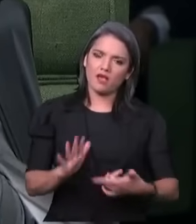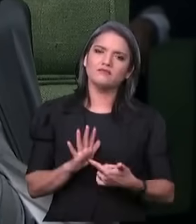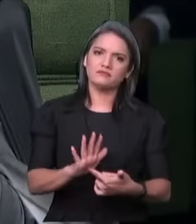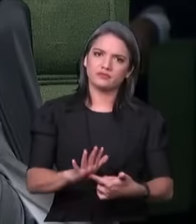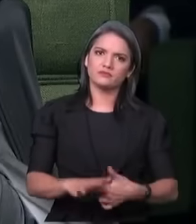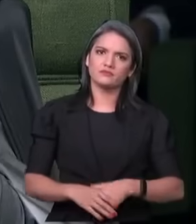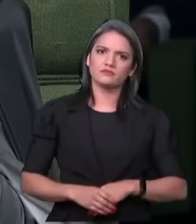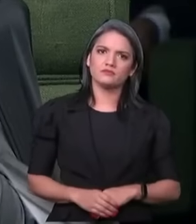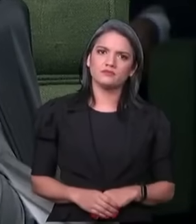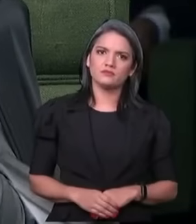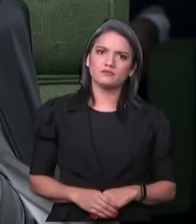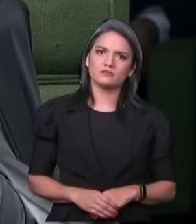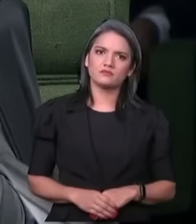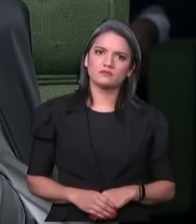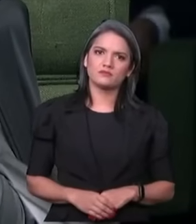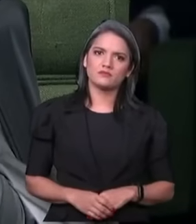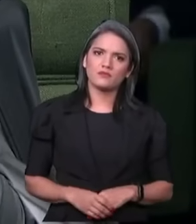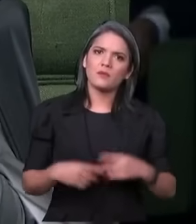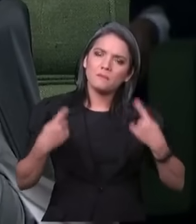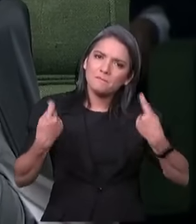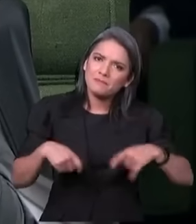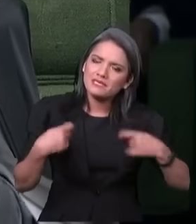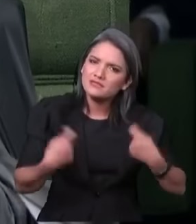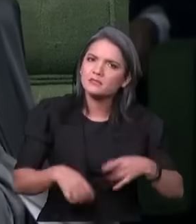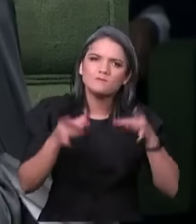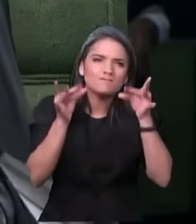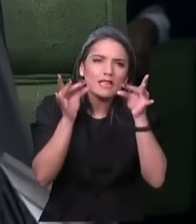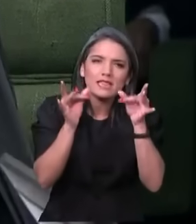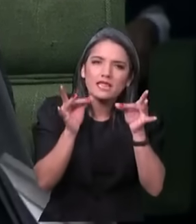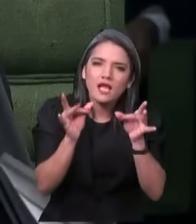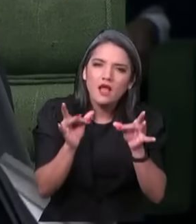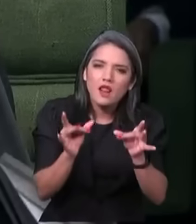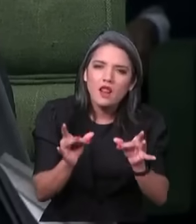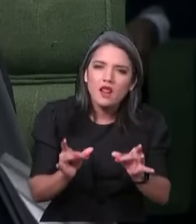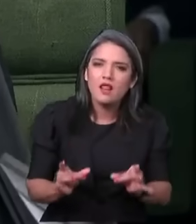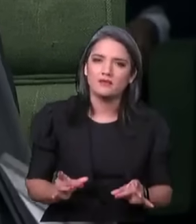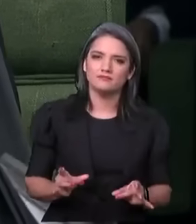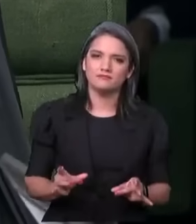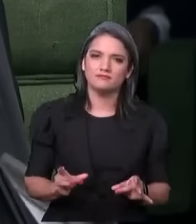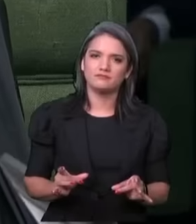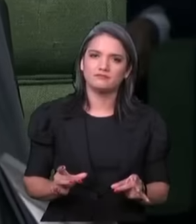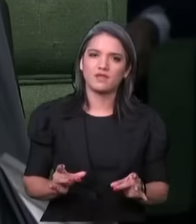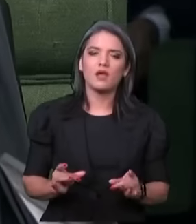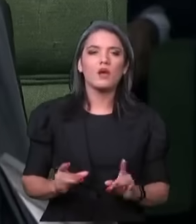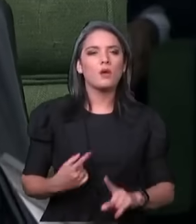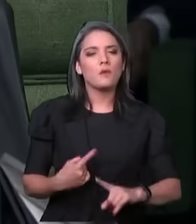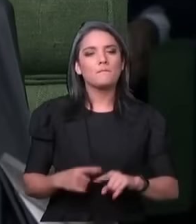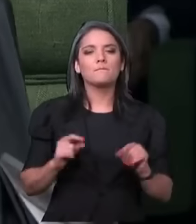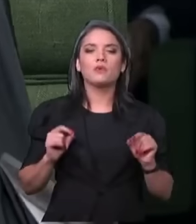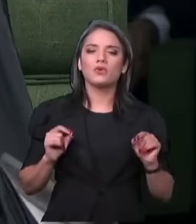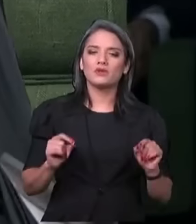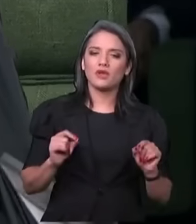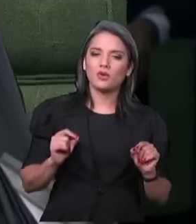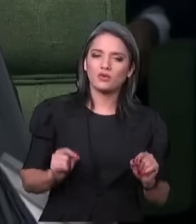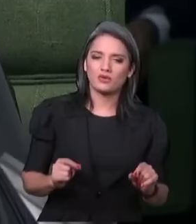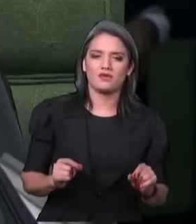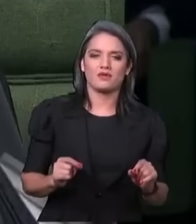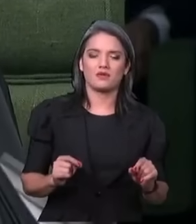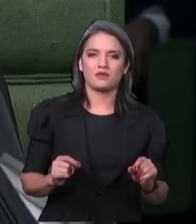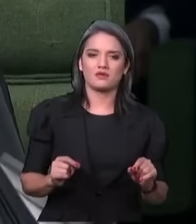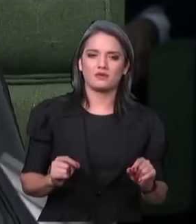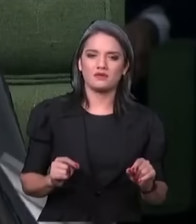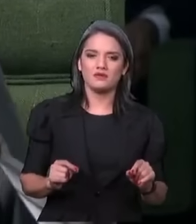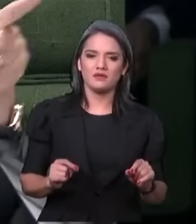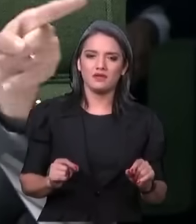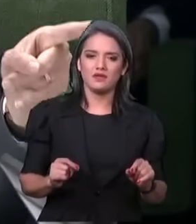isso é preciso que isso seja aprofundado porque de alguma forma o acaso nos deu uma chance